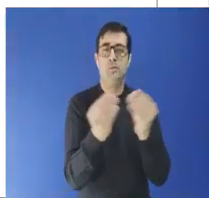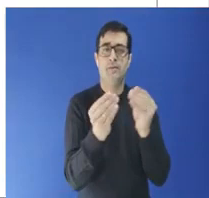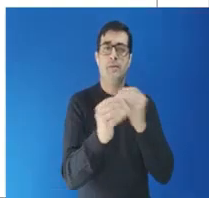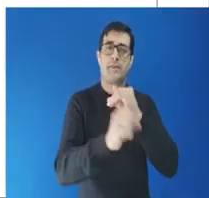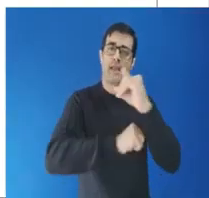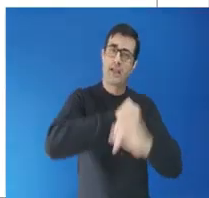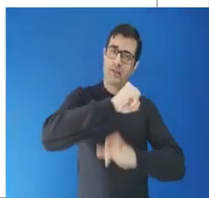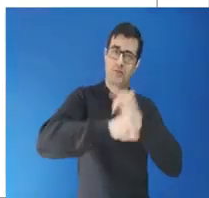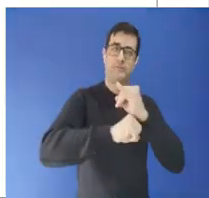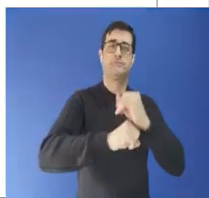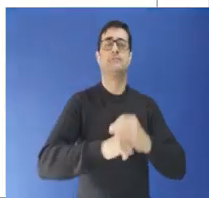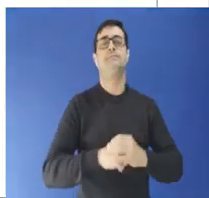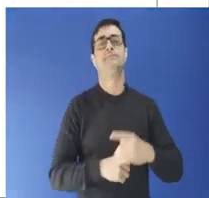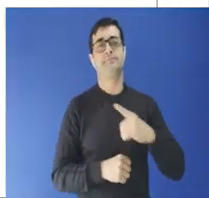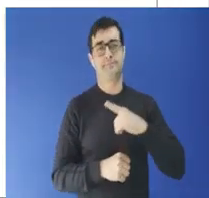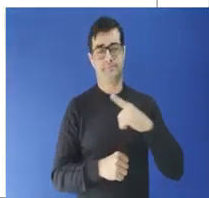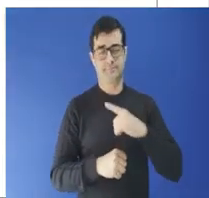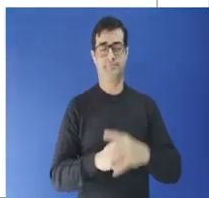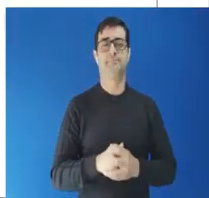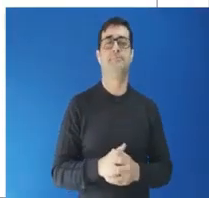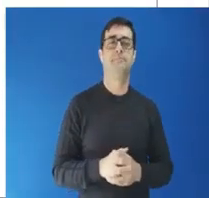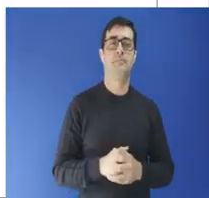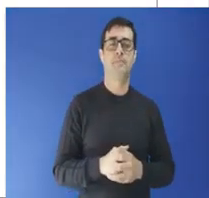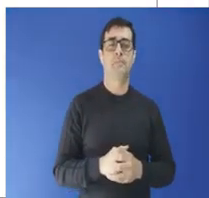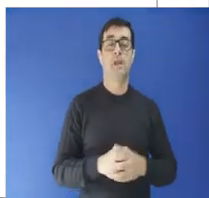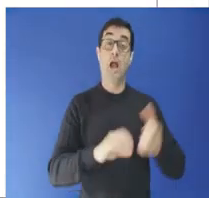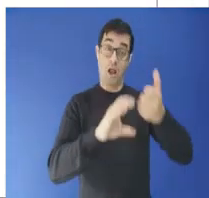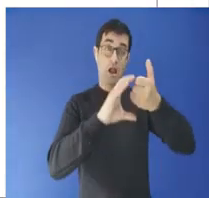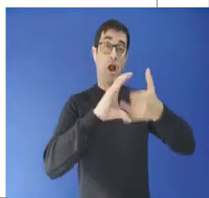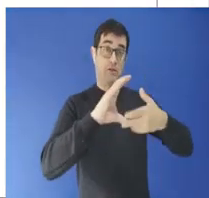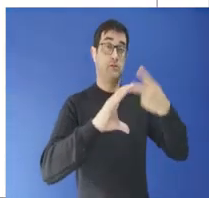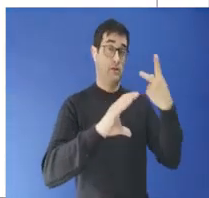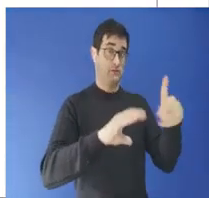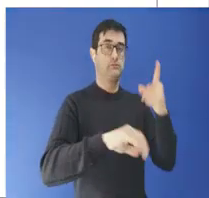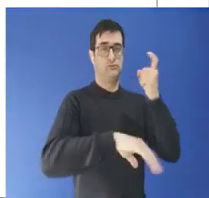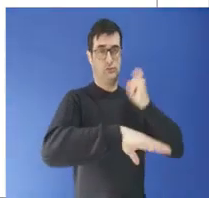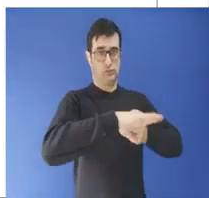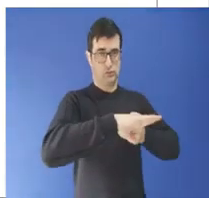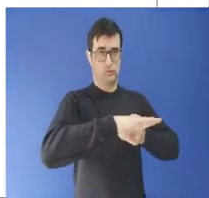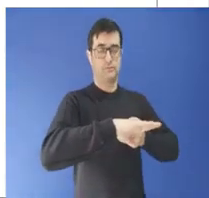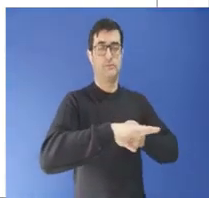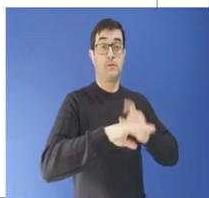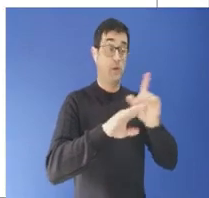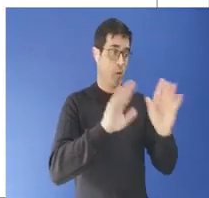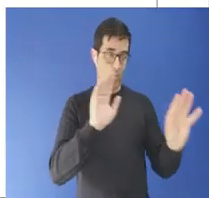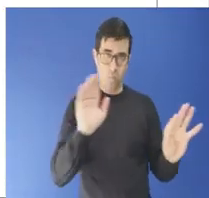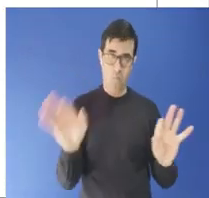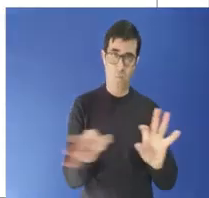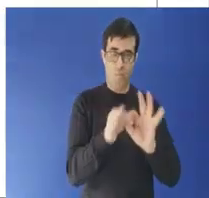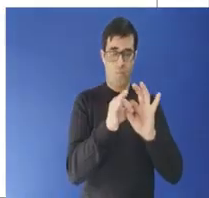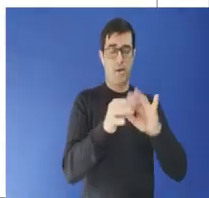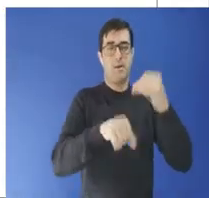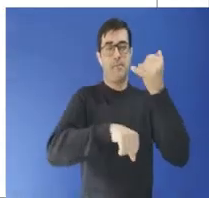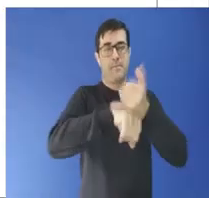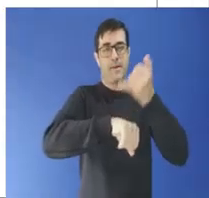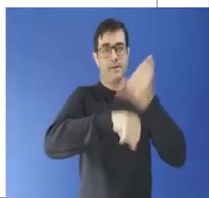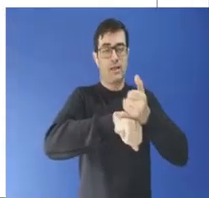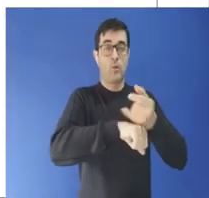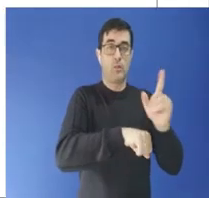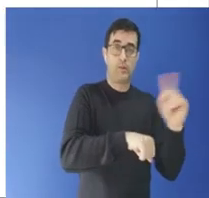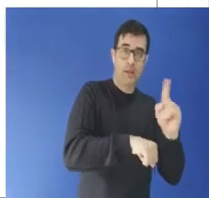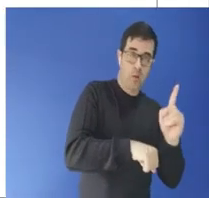sólidos, é uma característica deles, né? E o principal que a gente precisa saber é que a união de metais